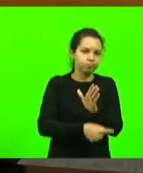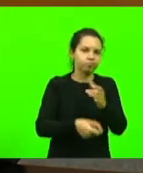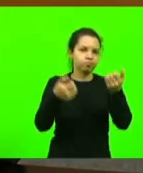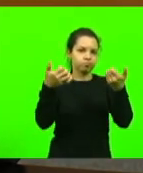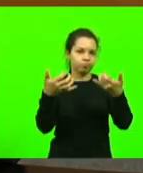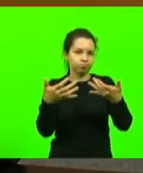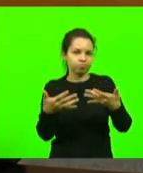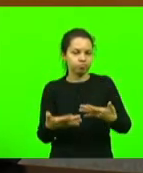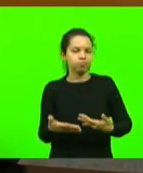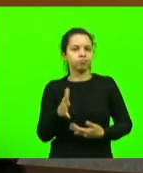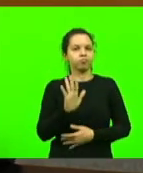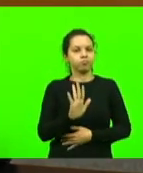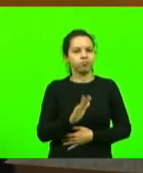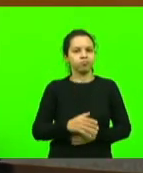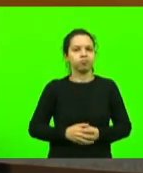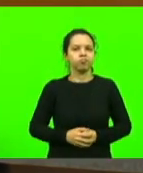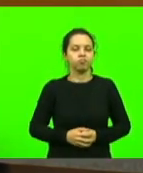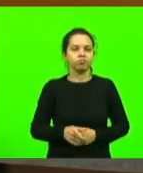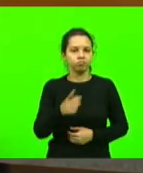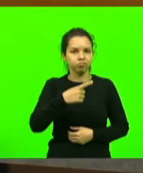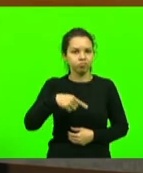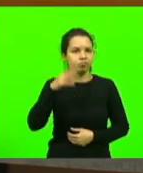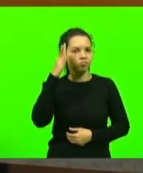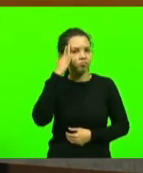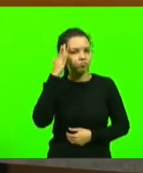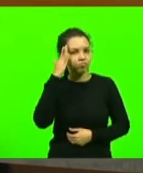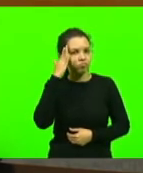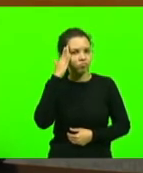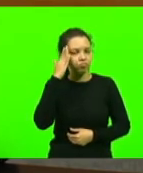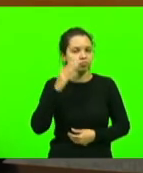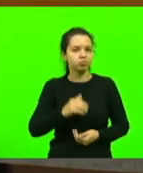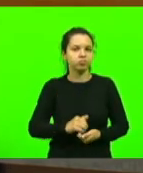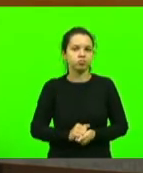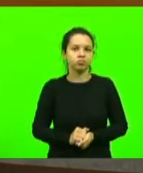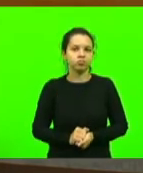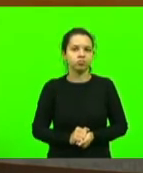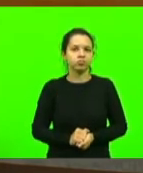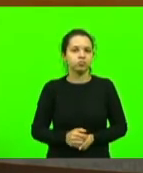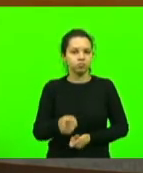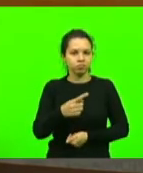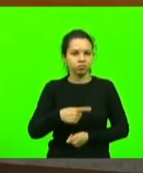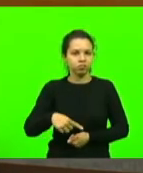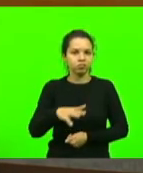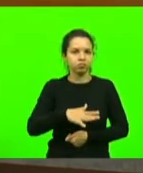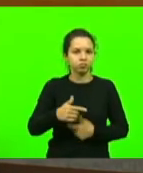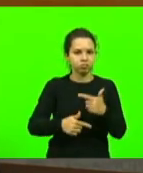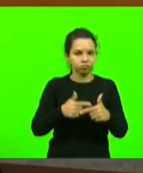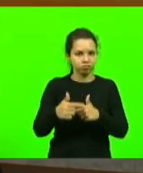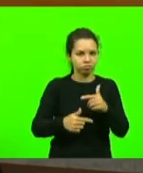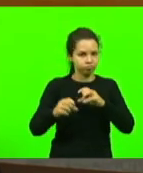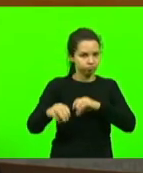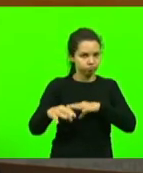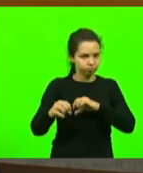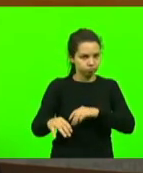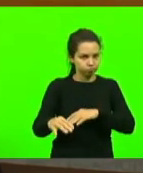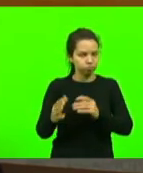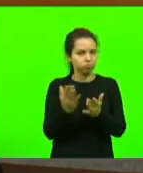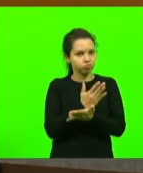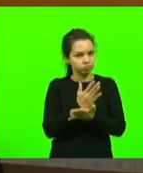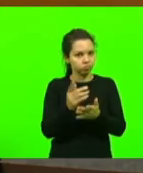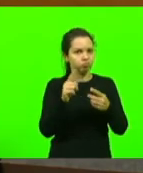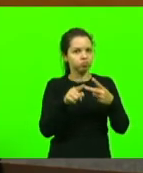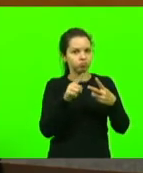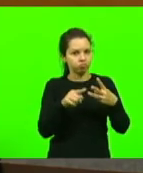O porém nós sabemos que e para nós da educação alguns aspectos são importantes por